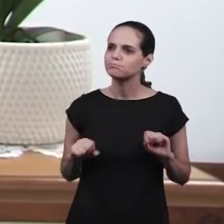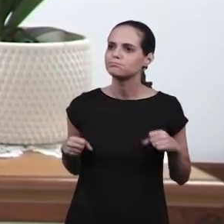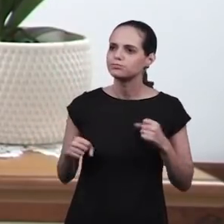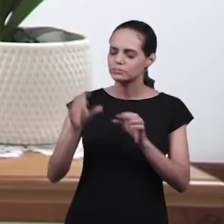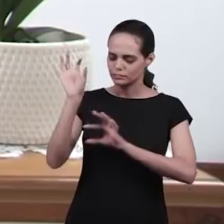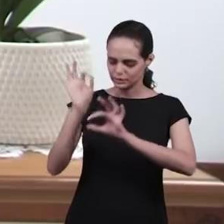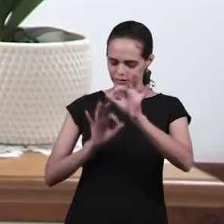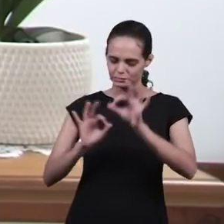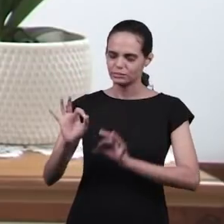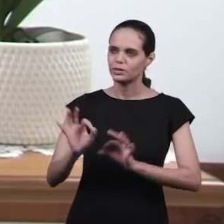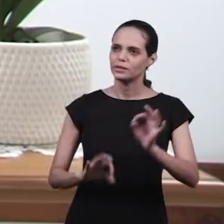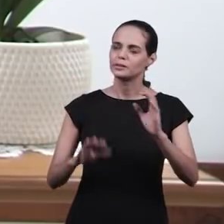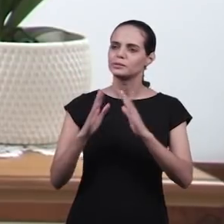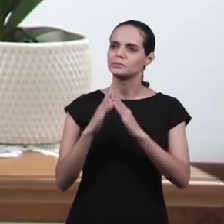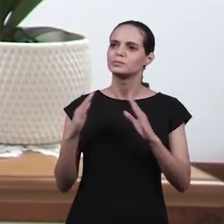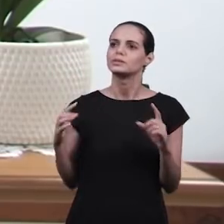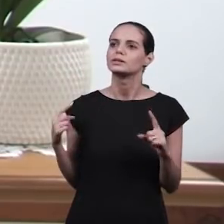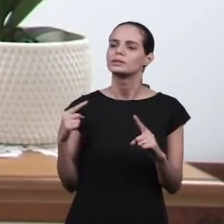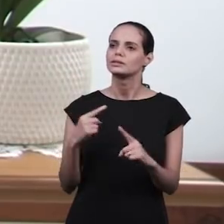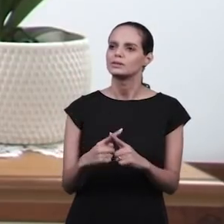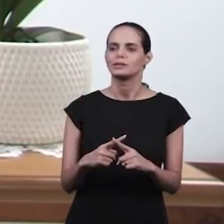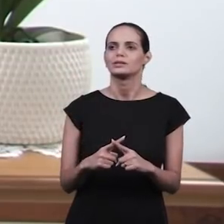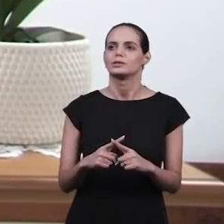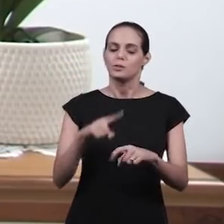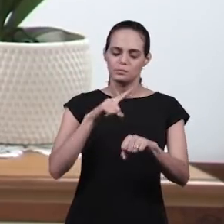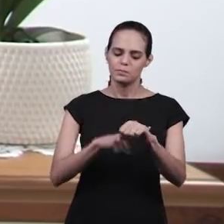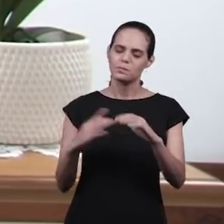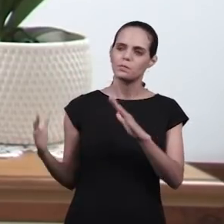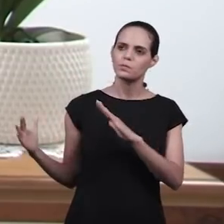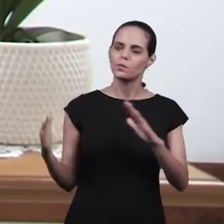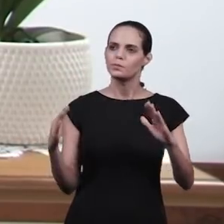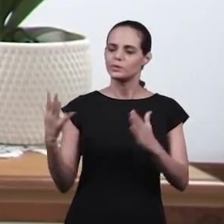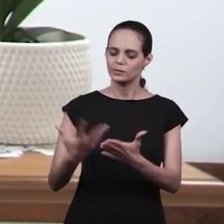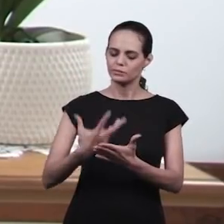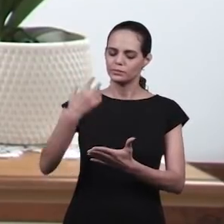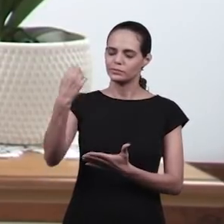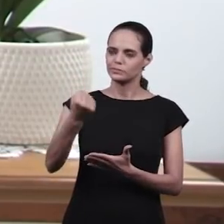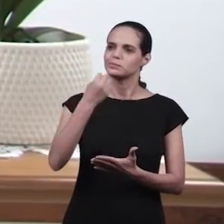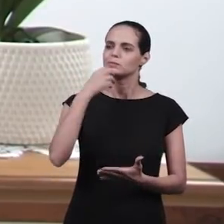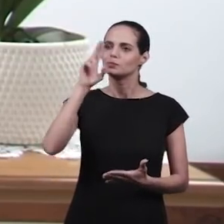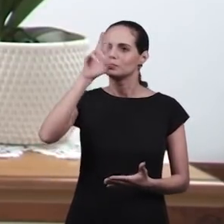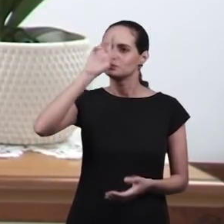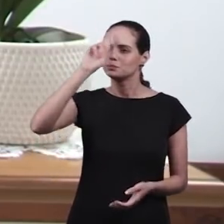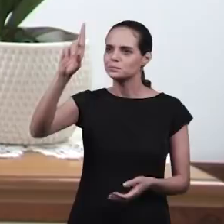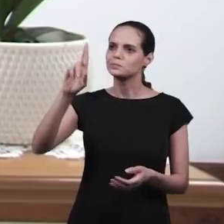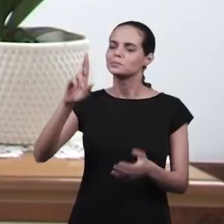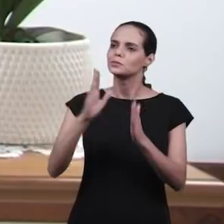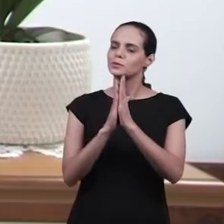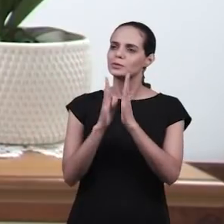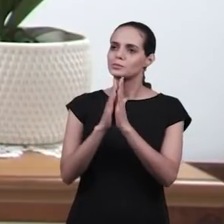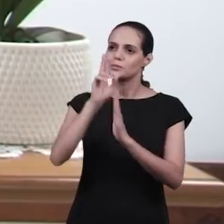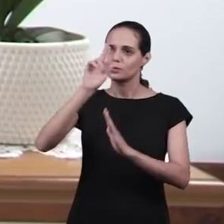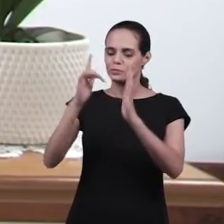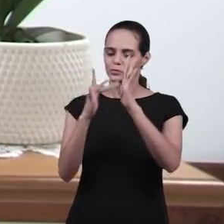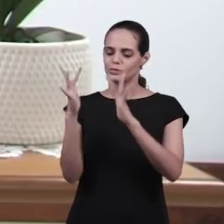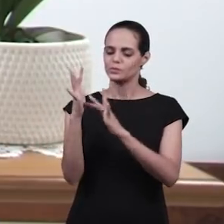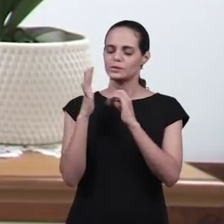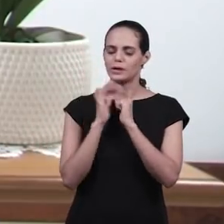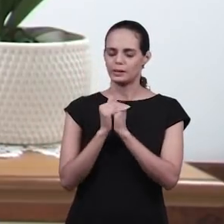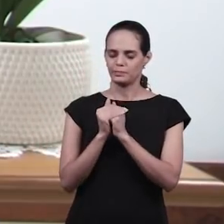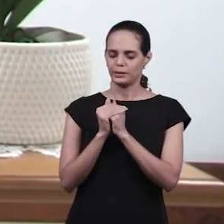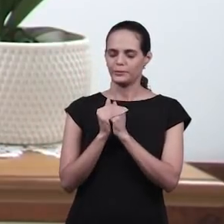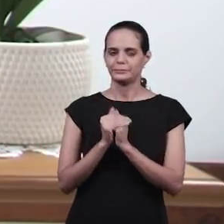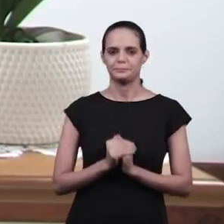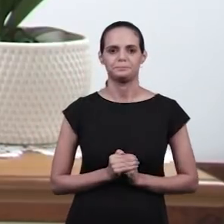aquilo que tem edificado e preparado a Tua igreja para o arrebatamento. Seja bendito o Teu nome, nós oramos